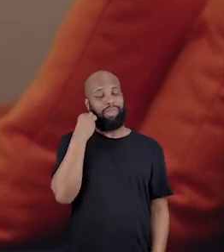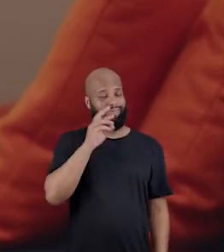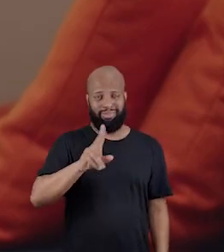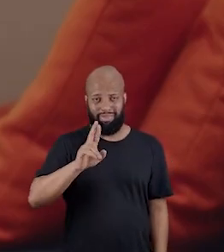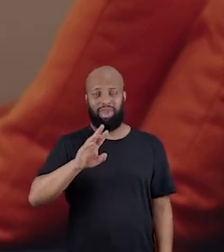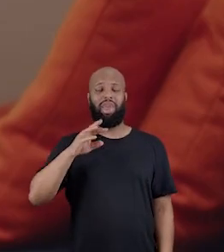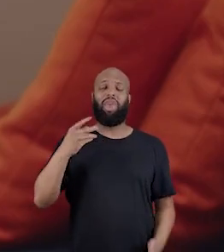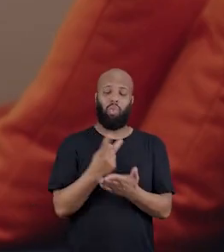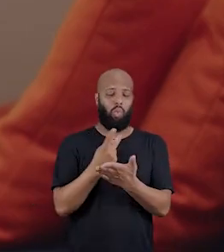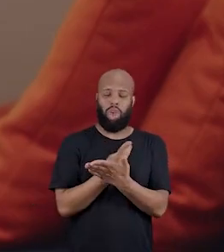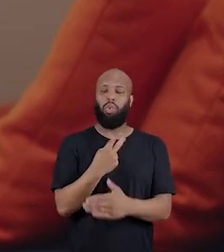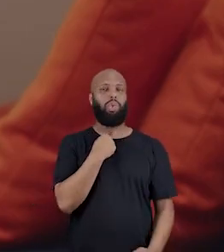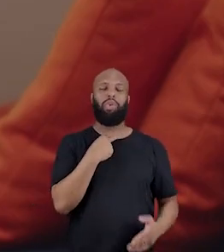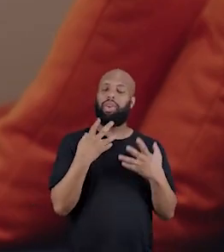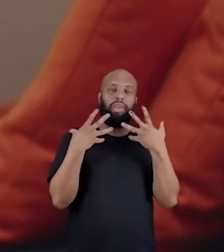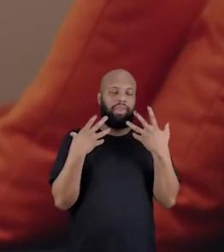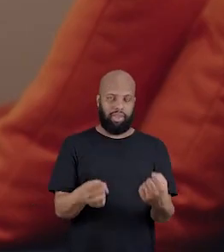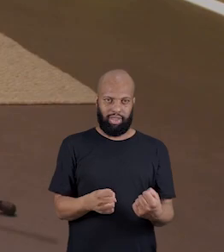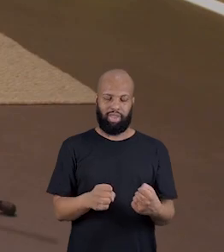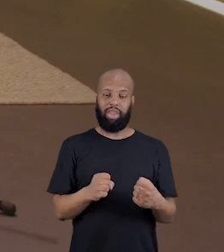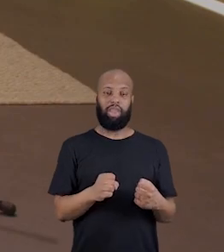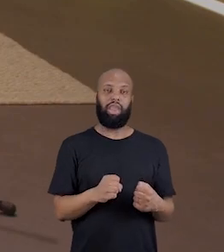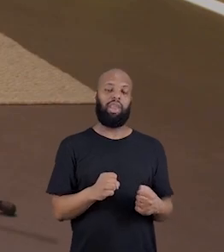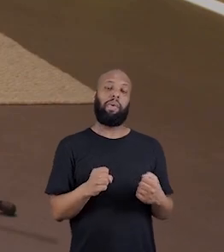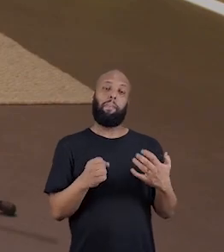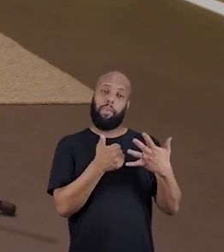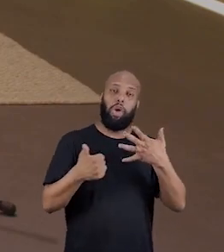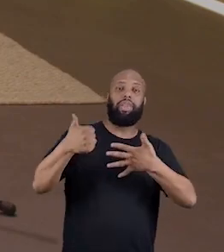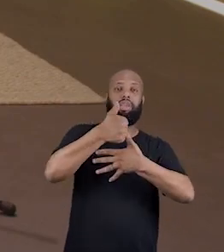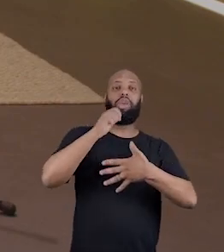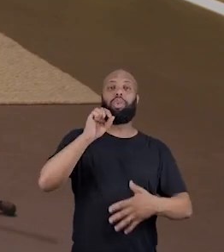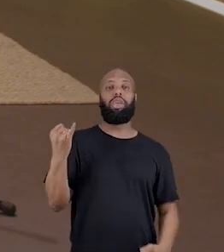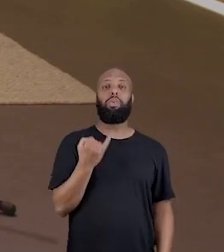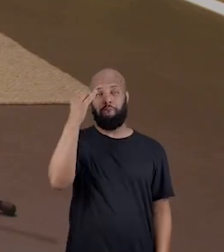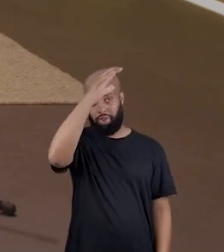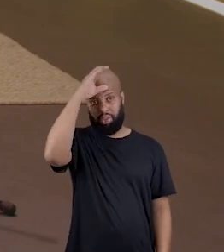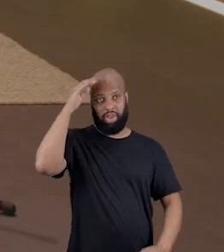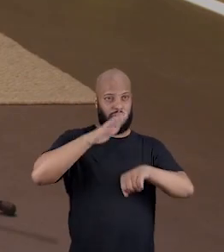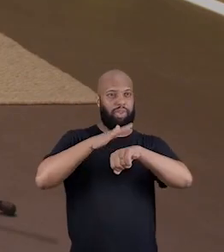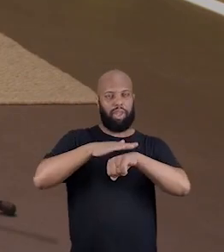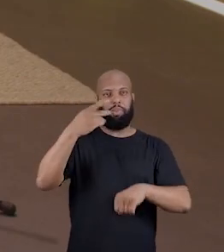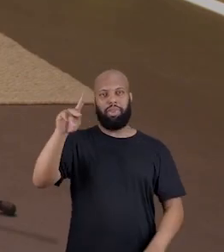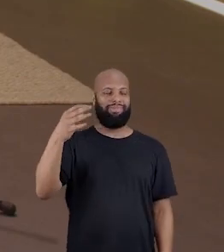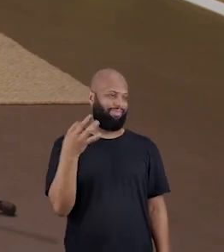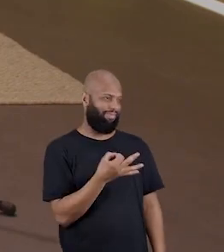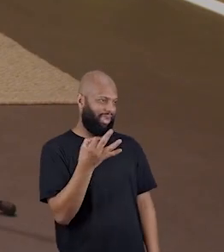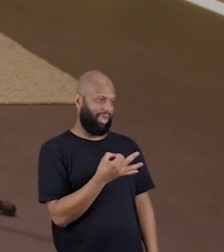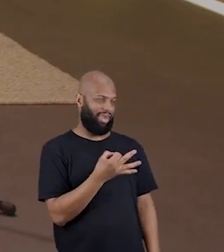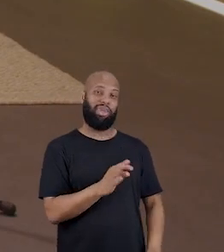intencional e nem experimental. É um erro que eu acho que a gente não pode aceitar, de não priorizar o que importa, que é o cliente, o tempo do